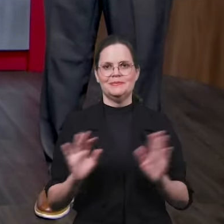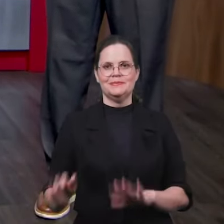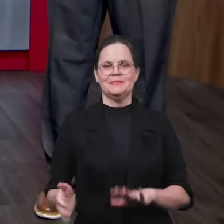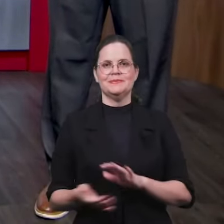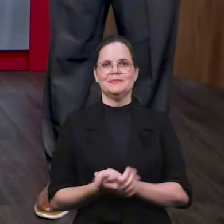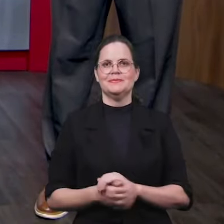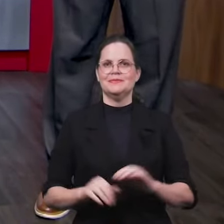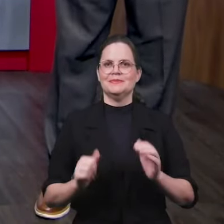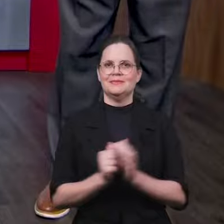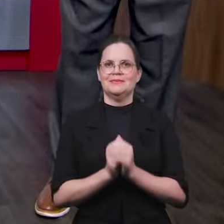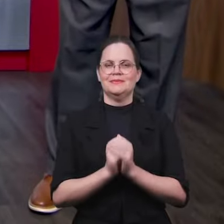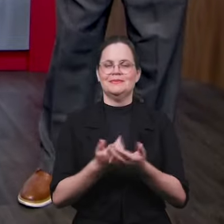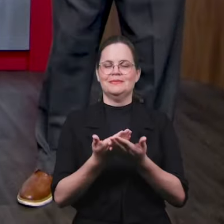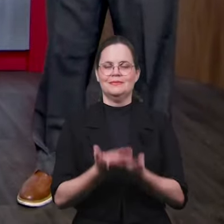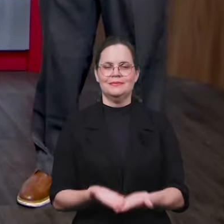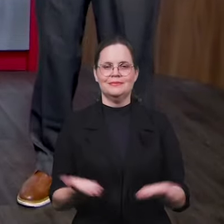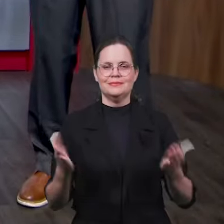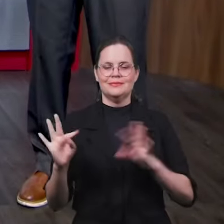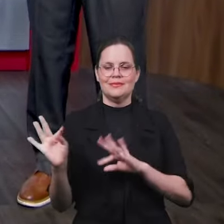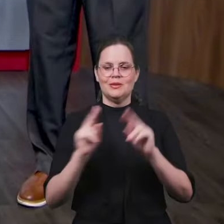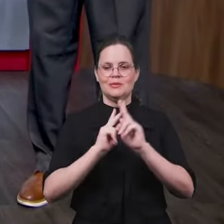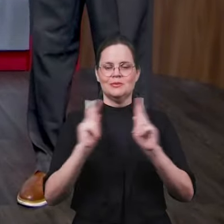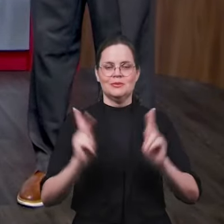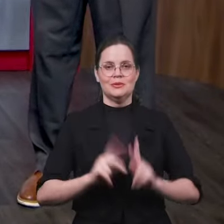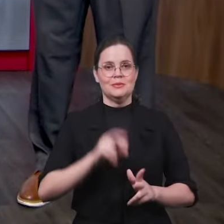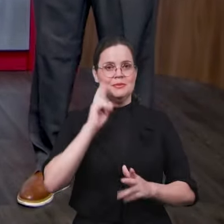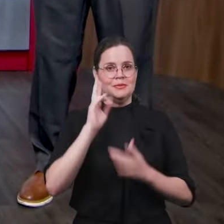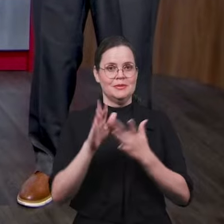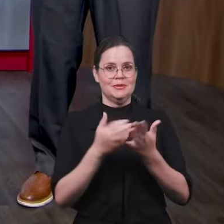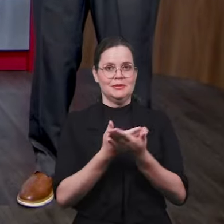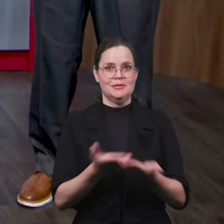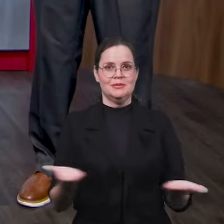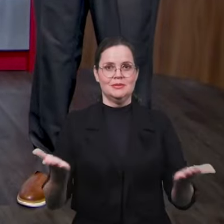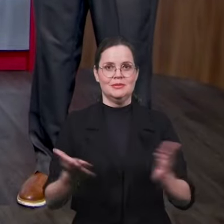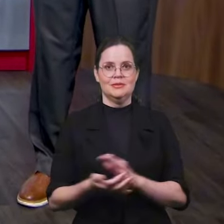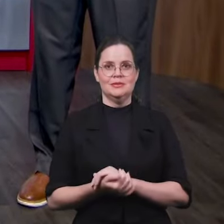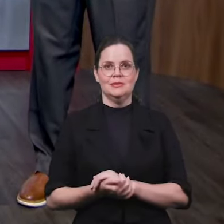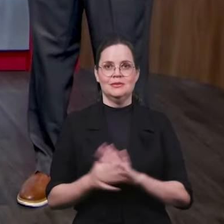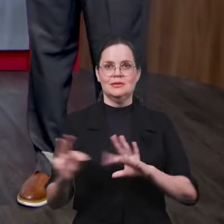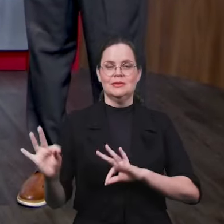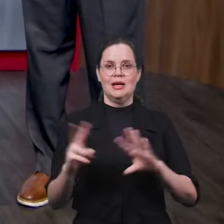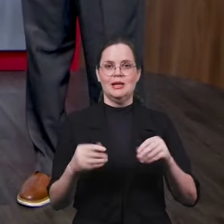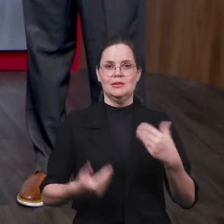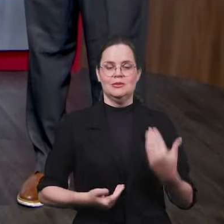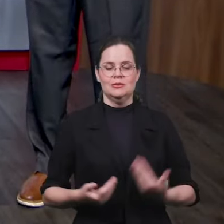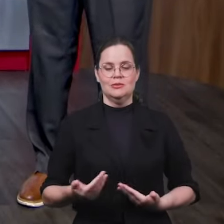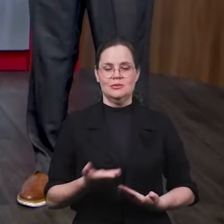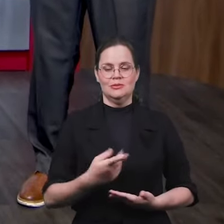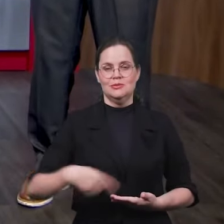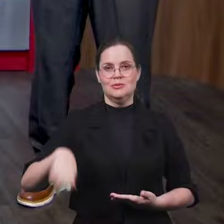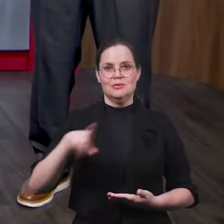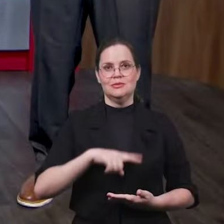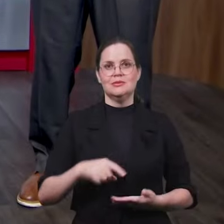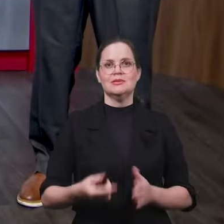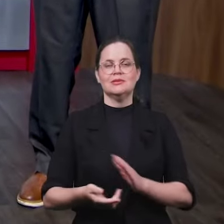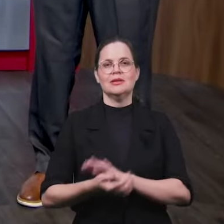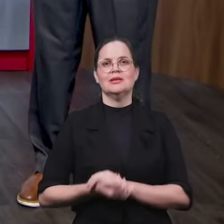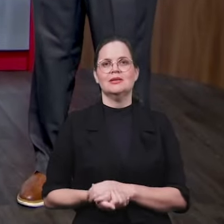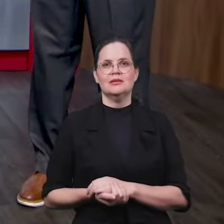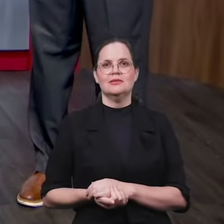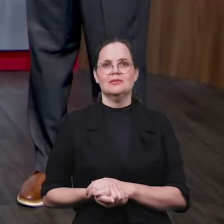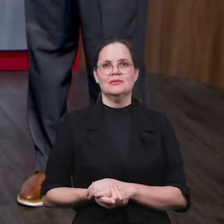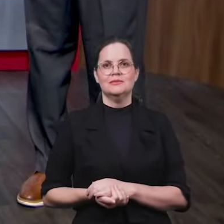Ramon. Amén. Saludo con la paz del Señor para todos mis hermanos de acá. Amém.